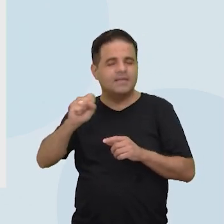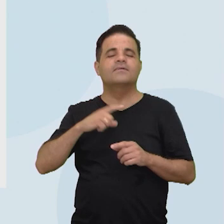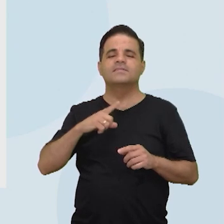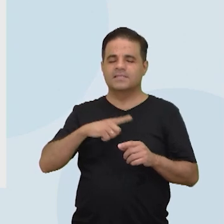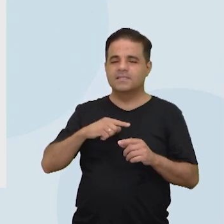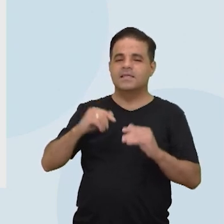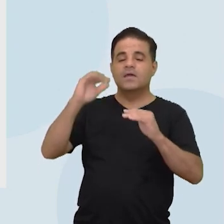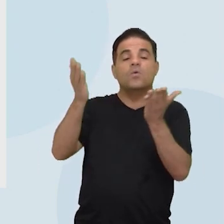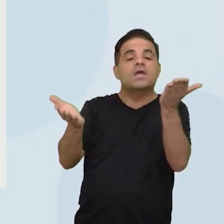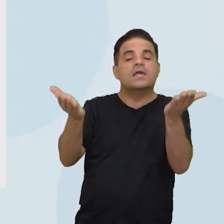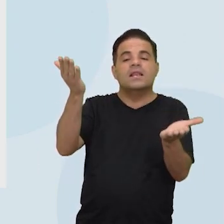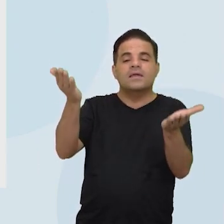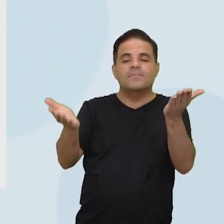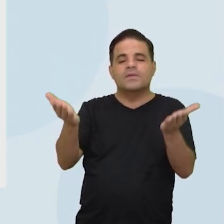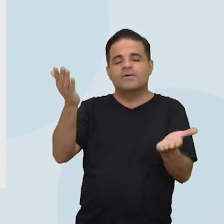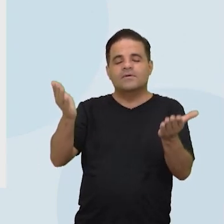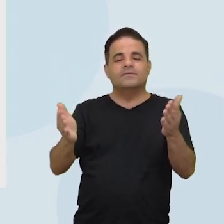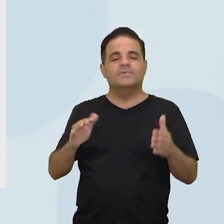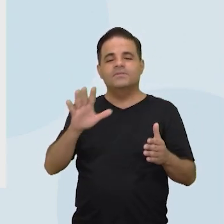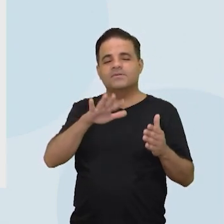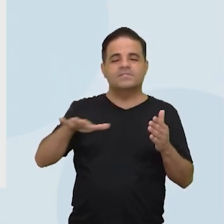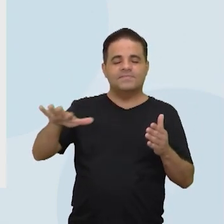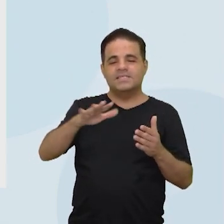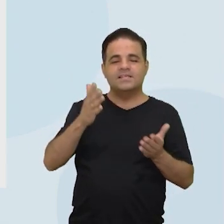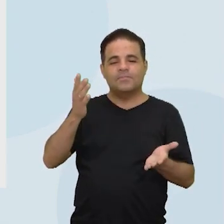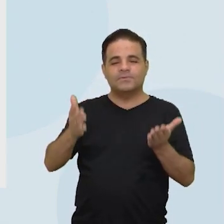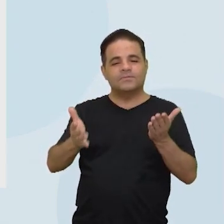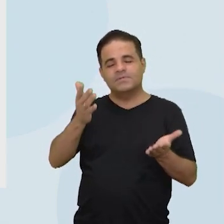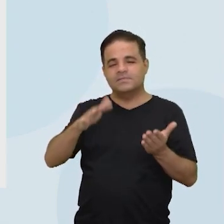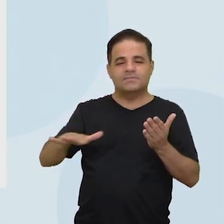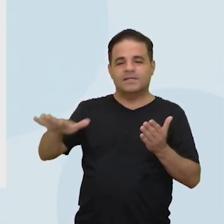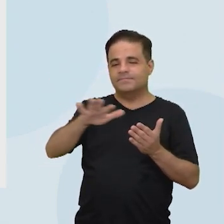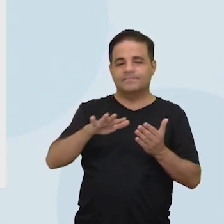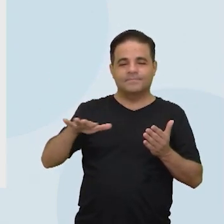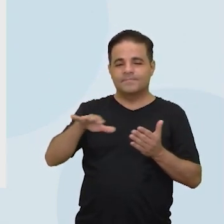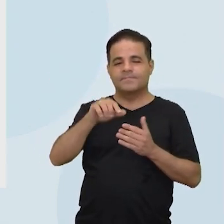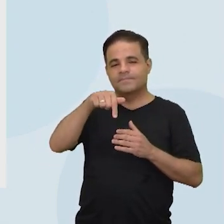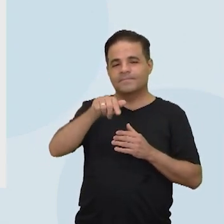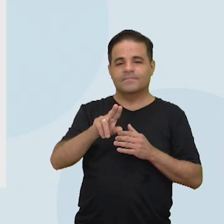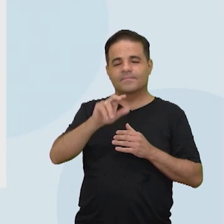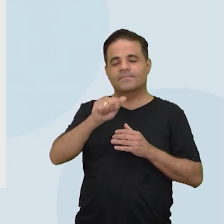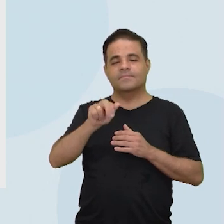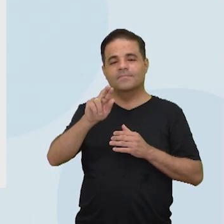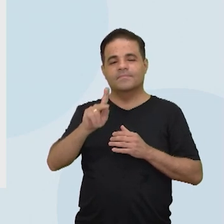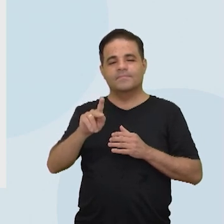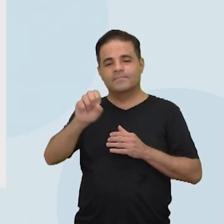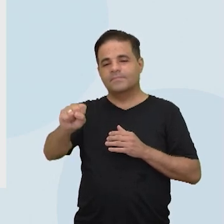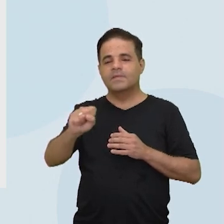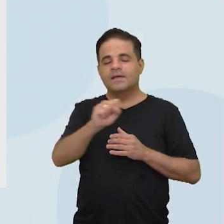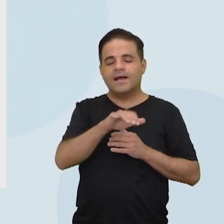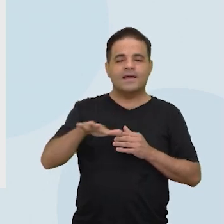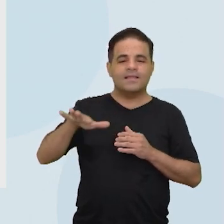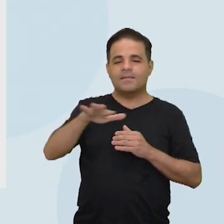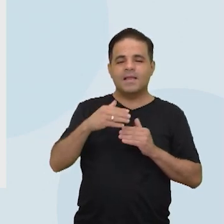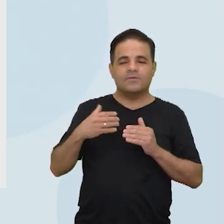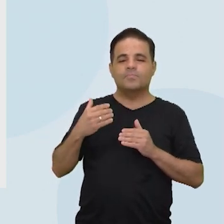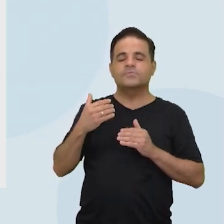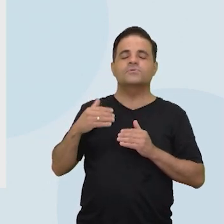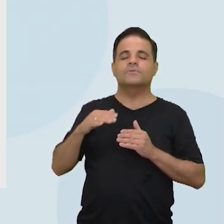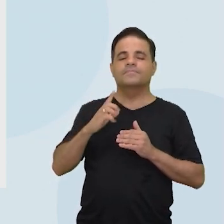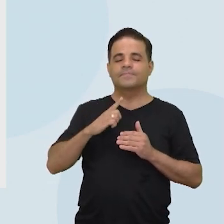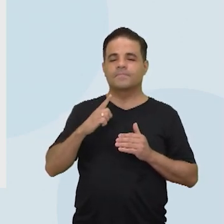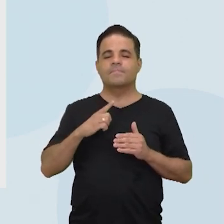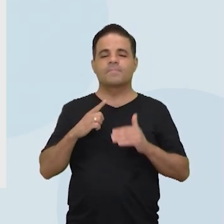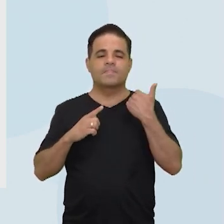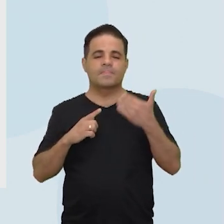aí um equilíbrio, né? No caso, você tem o quarks, a simetria, né? Quarks, que chamam também de férmions.